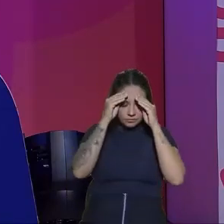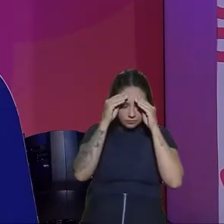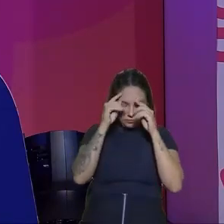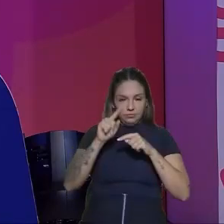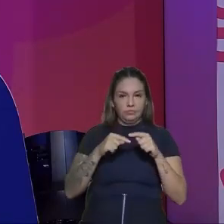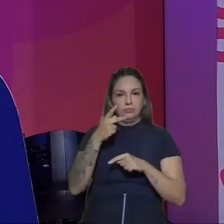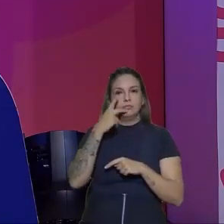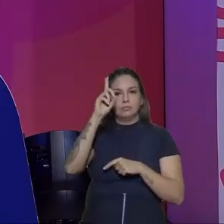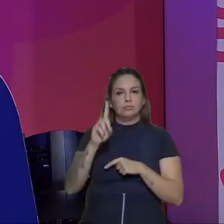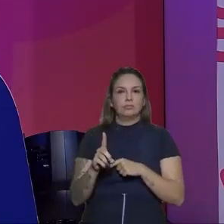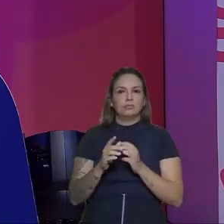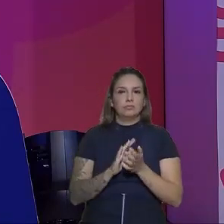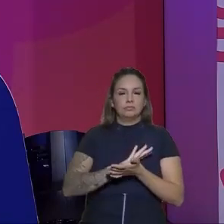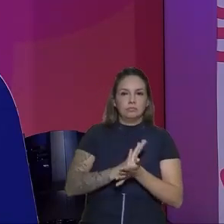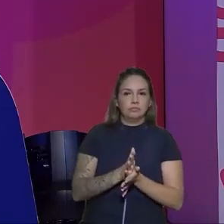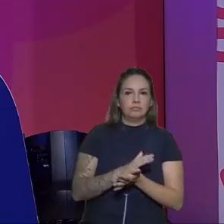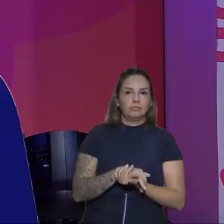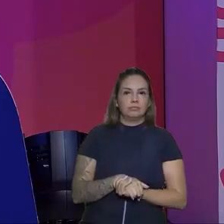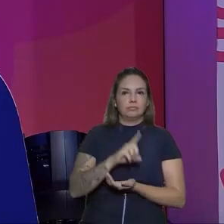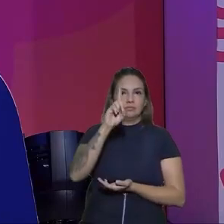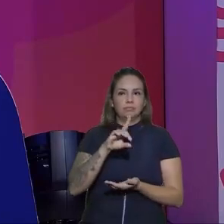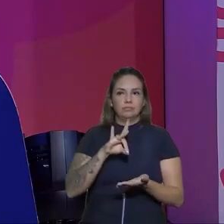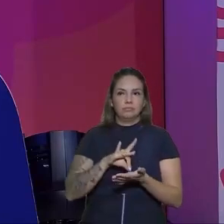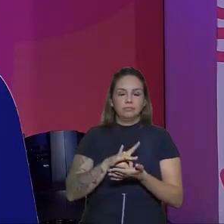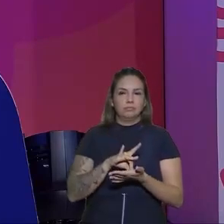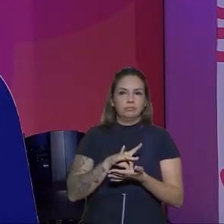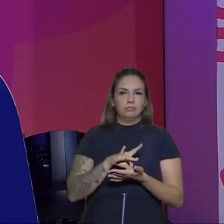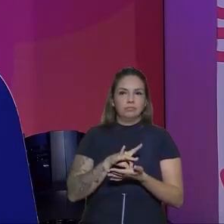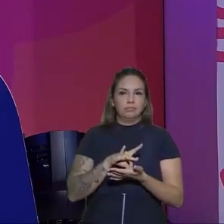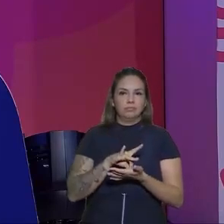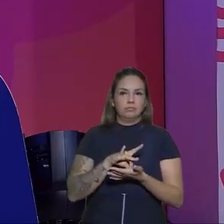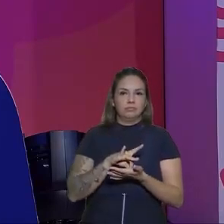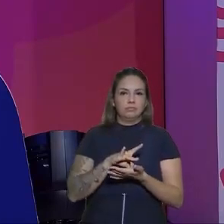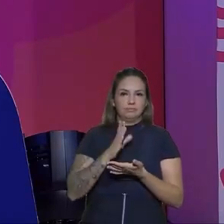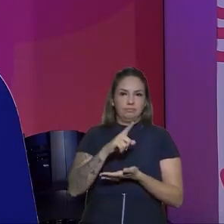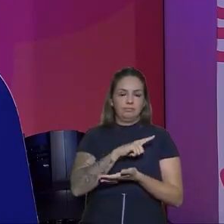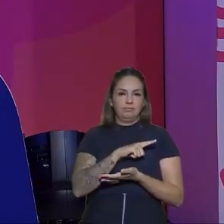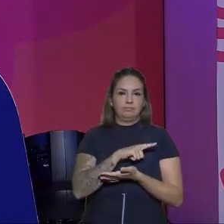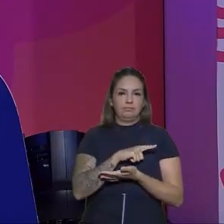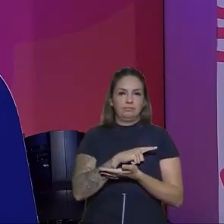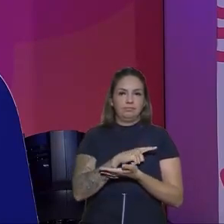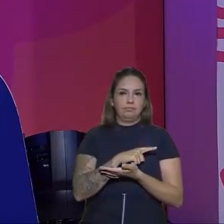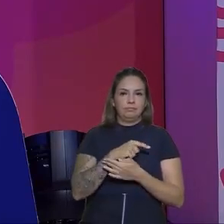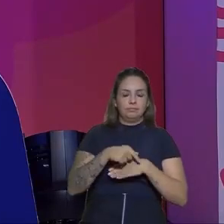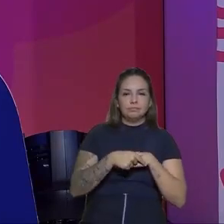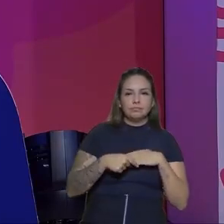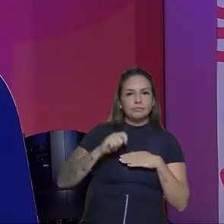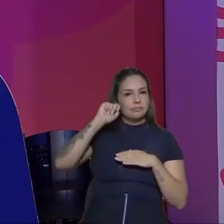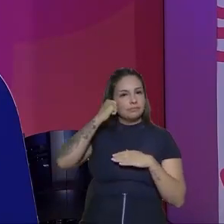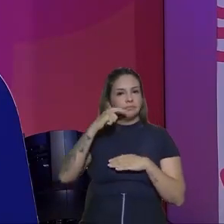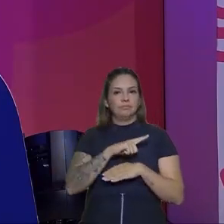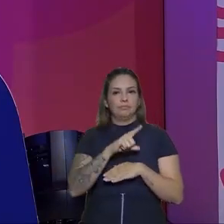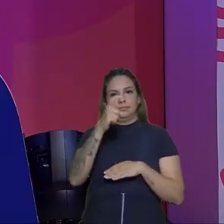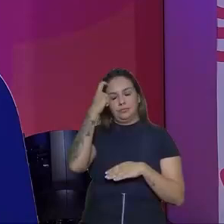vai depor esse direito racista e constituir um direito verdadeiramente democrático, ele já está nas autoras e autores negros